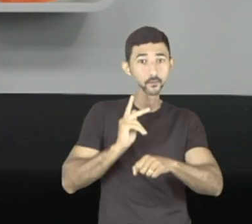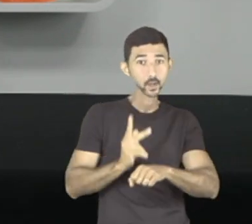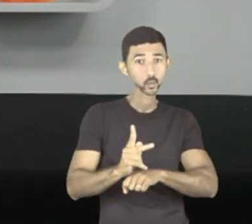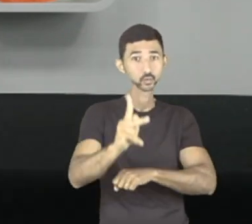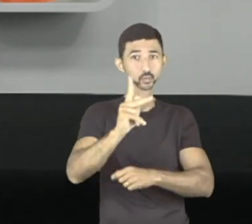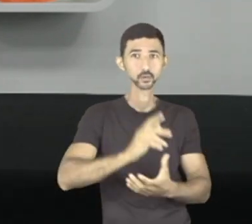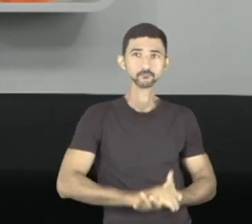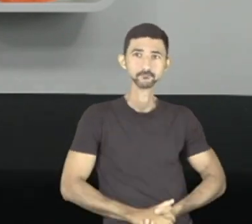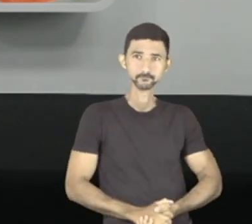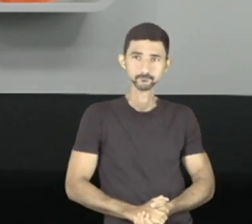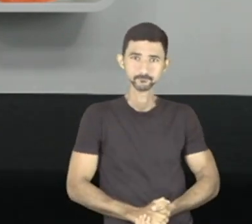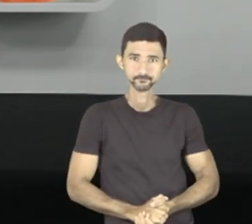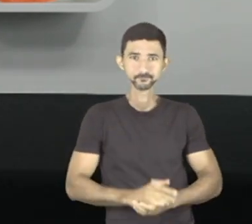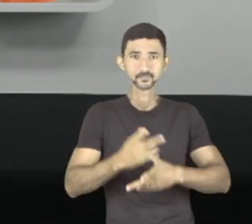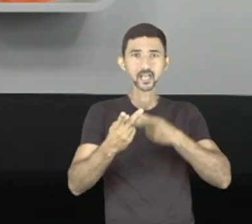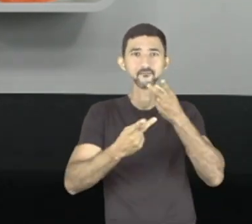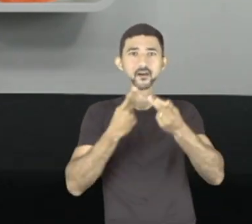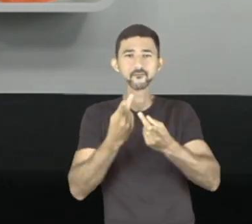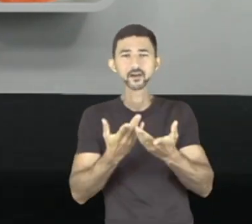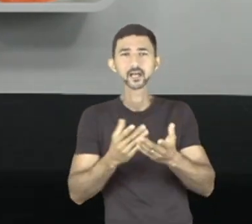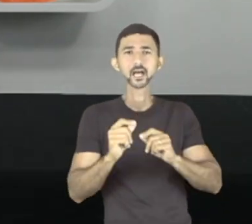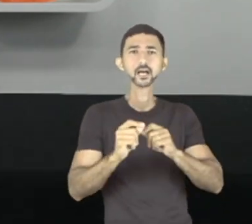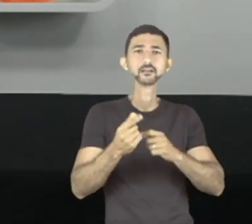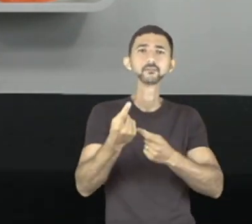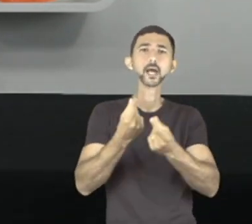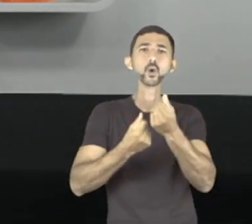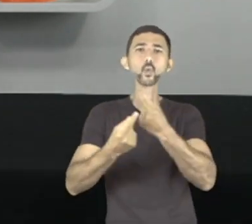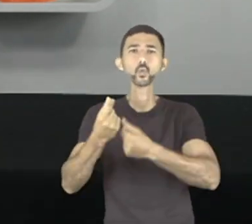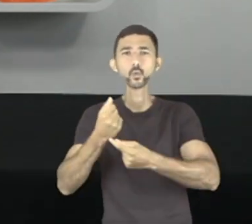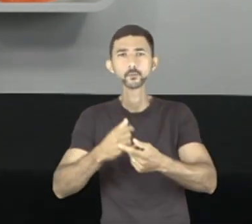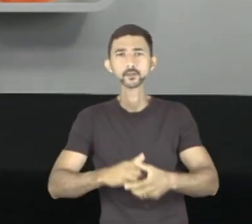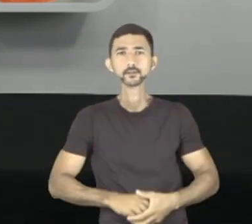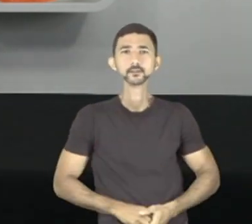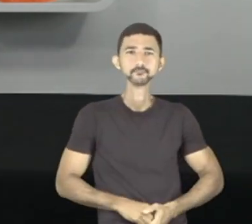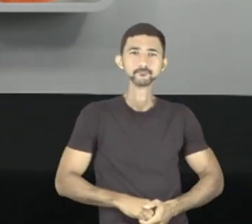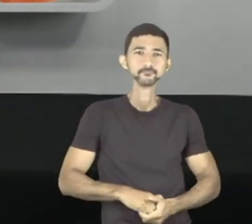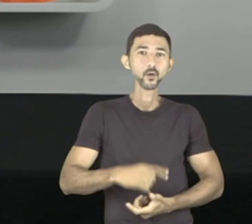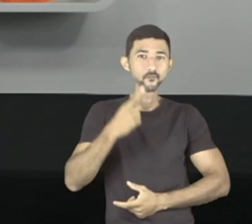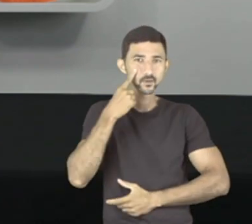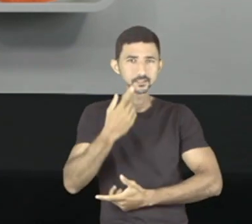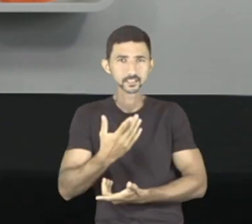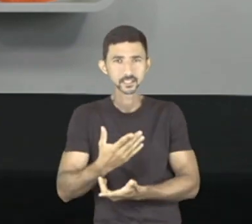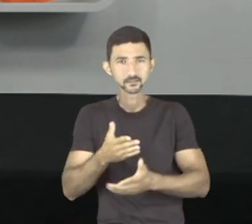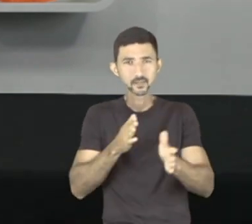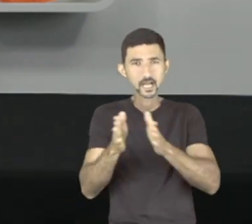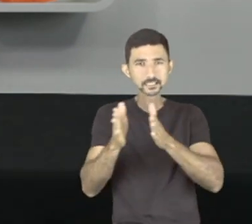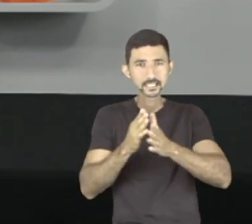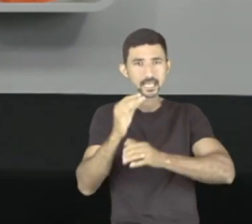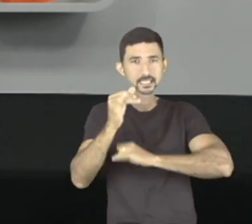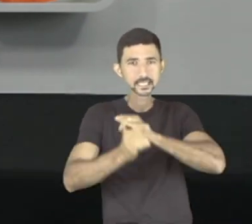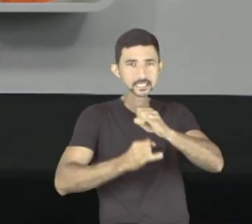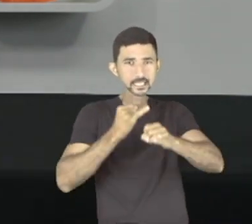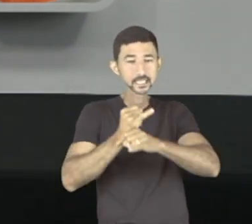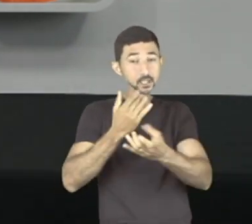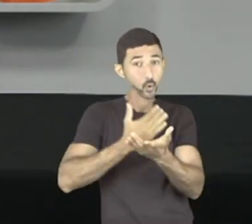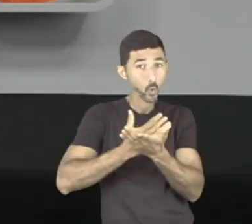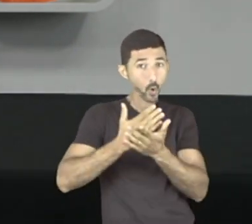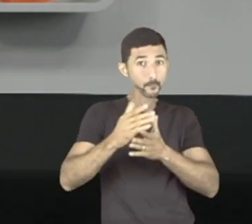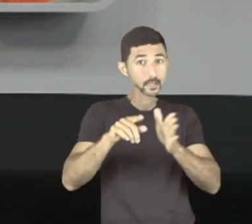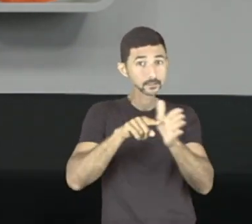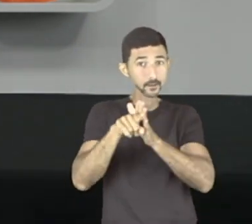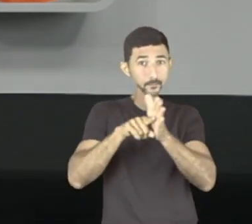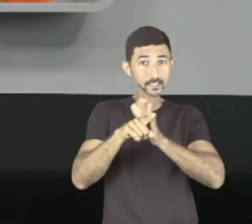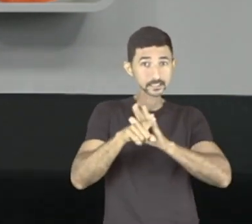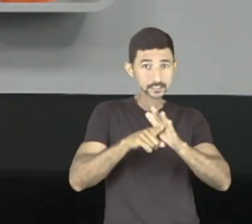Pará. Então, nós vamos falar ainda sobre a economia. Então, você que tem acesso à internet já pode